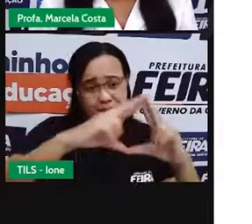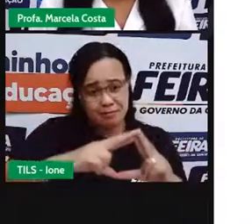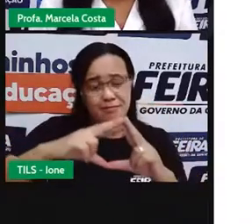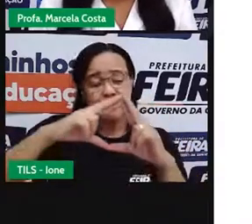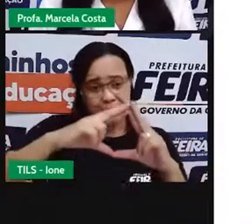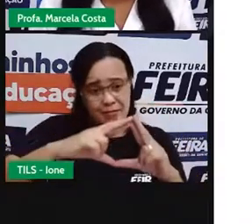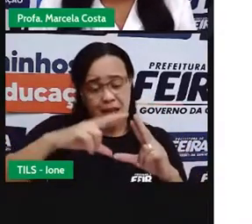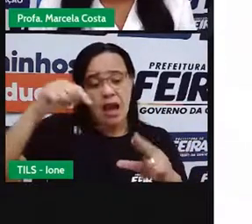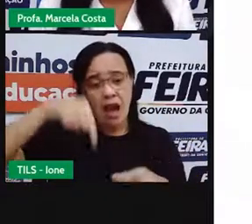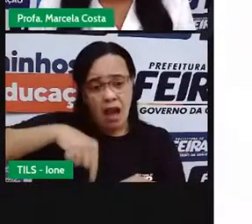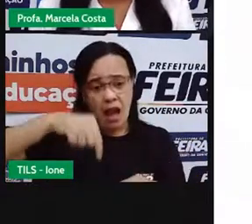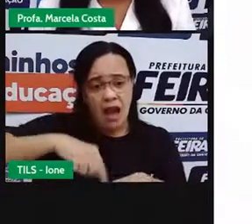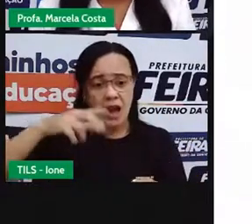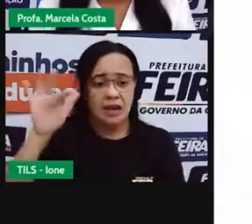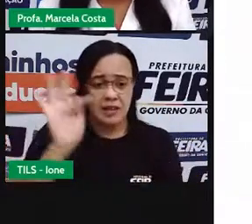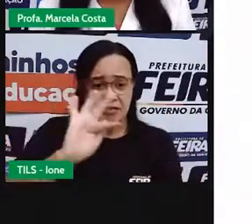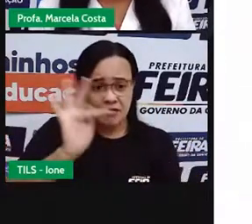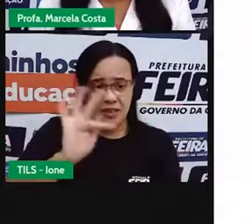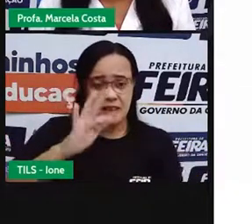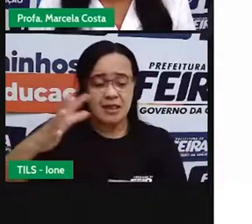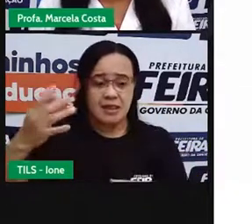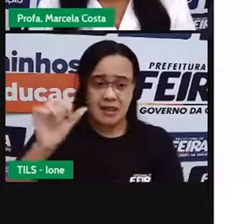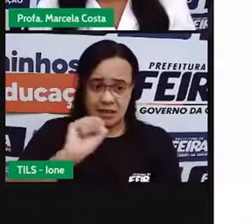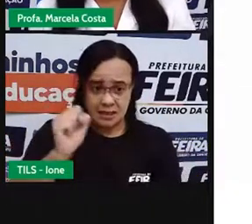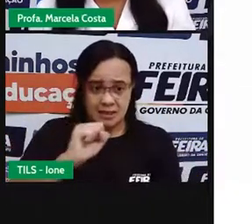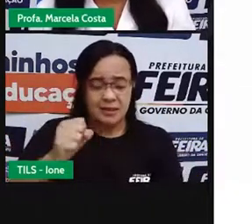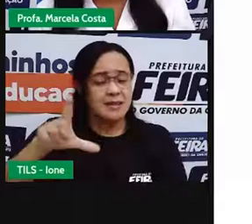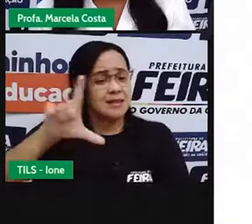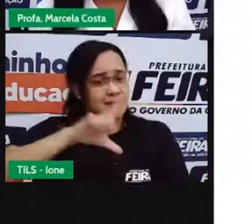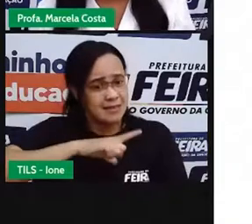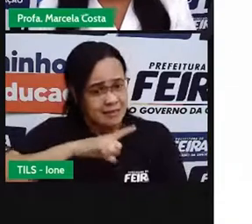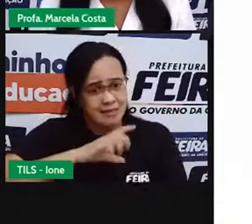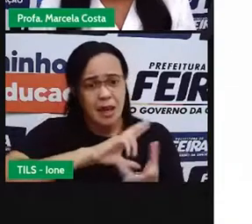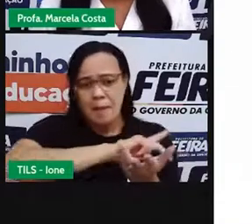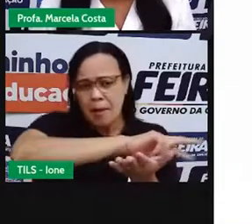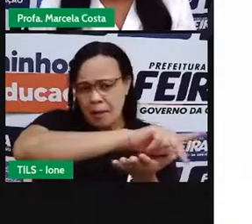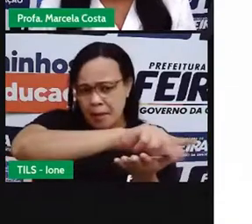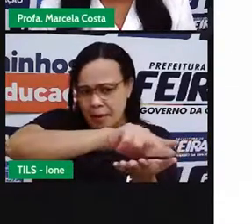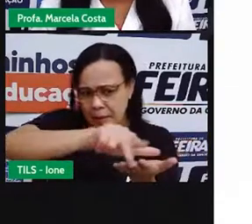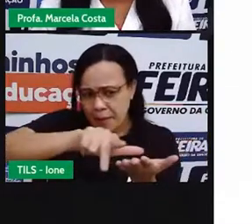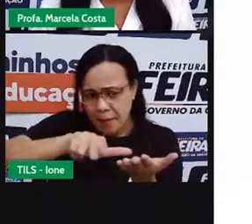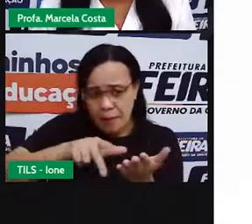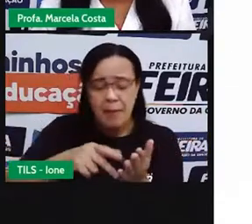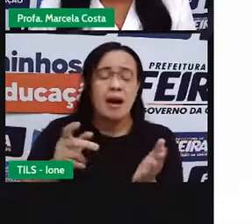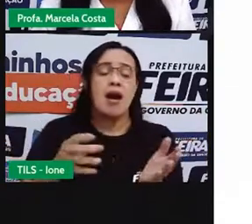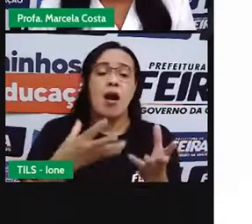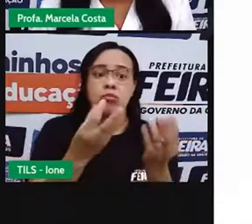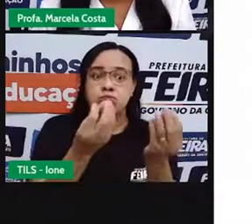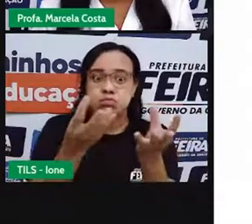existem muitas cooperativas de reciclagem. Você conhece alguma?